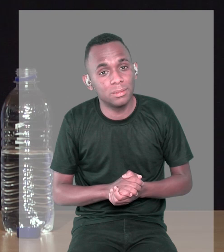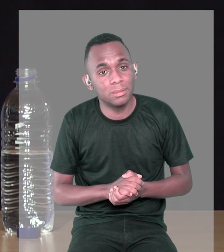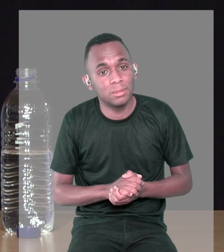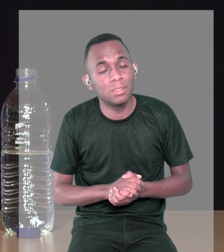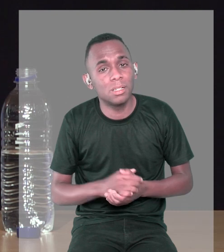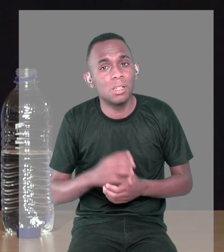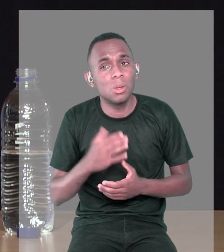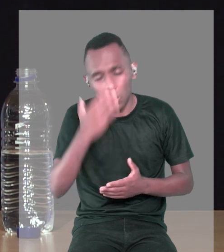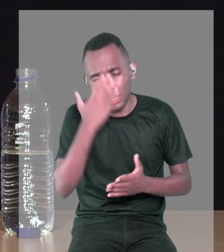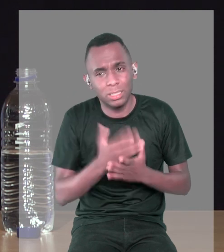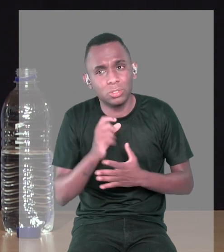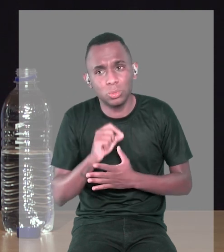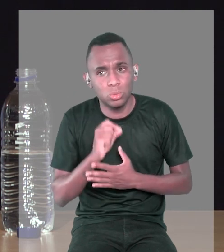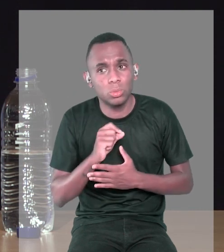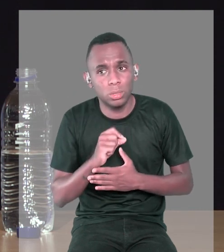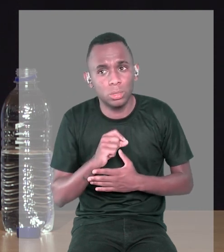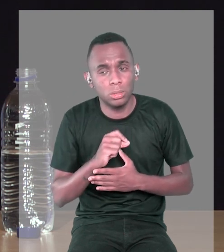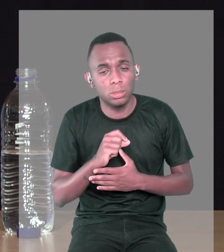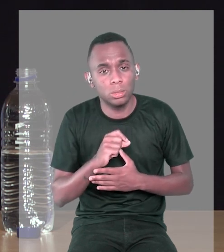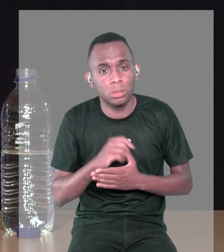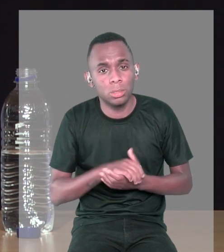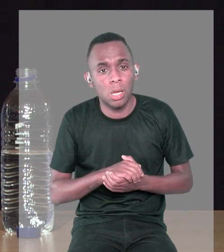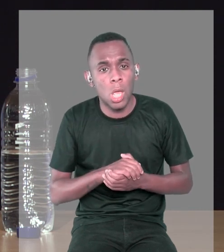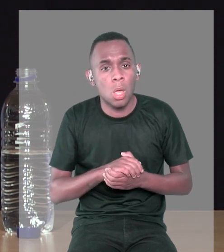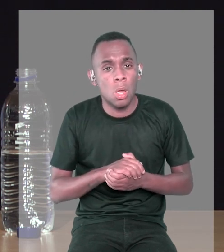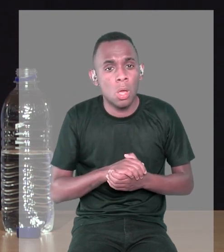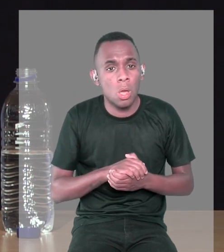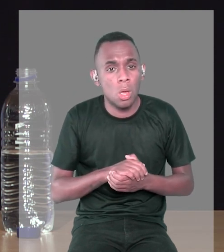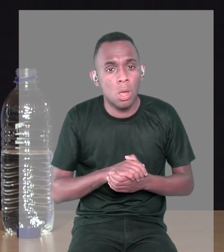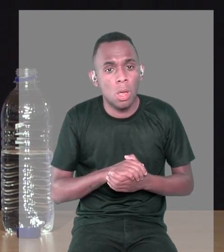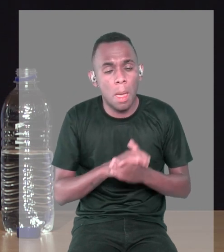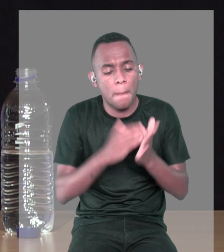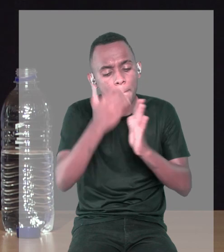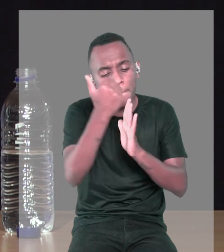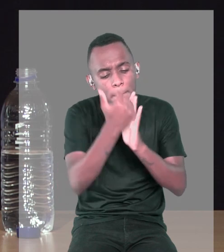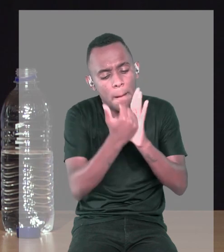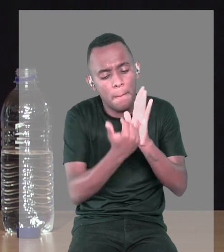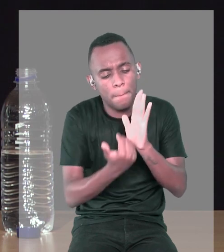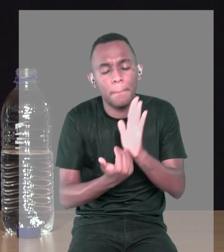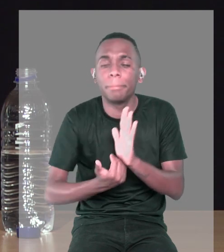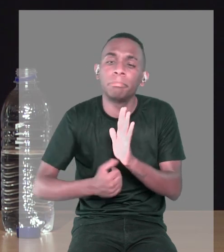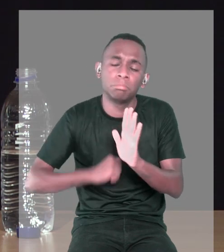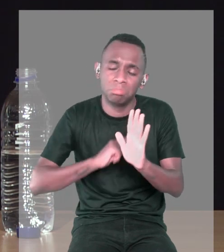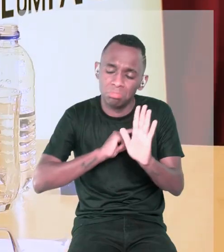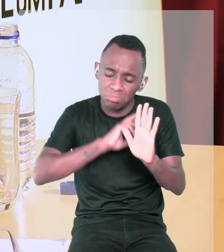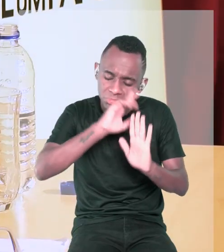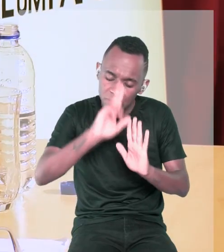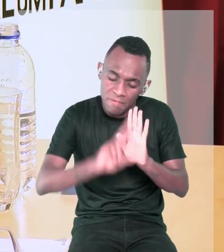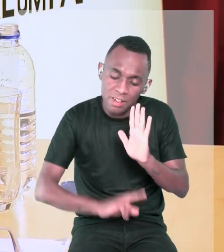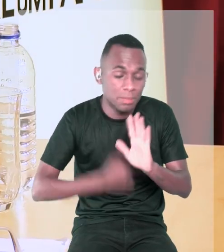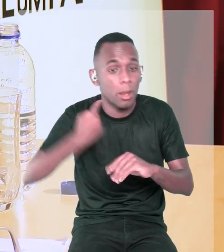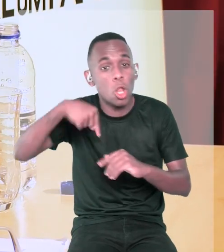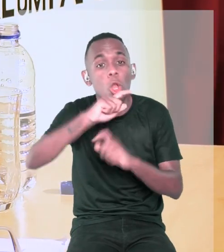repertório para que nós possamos constituir uma sensibilidade nesse